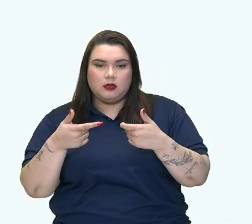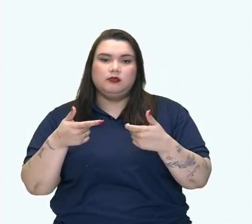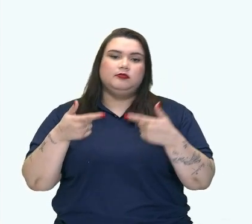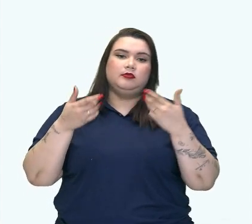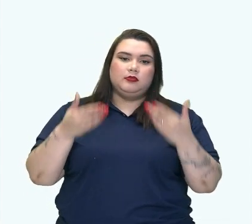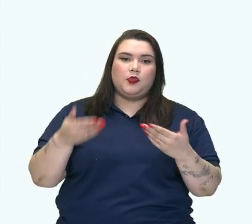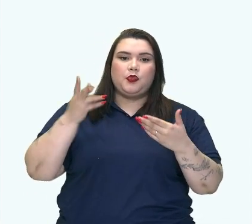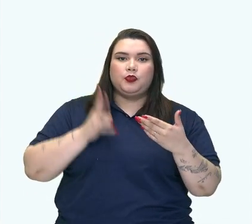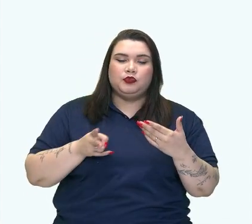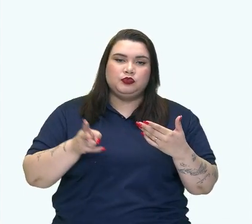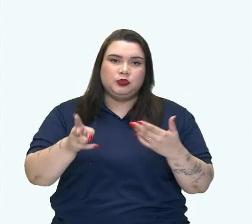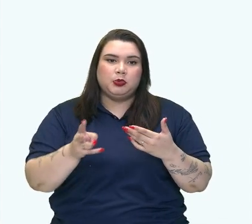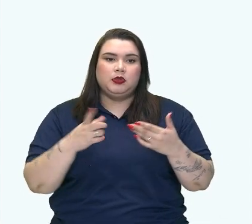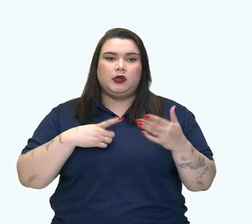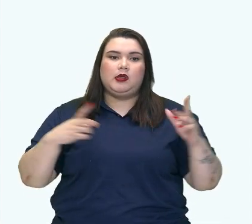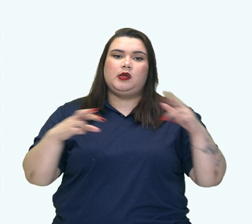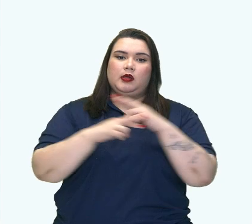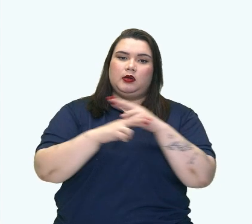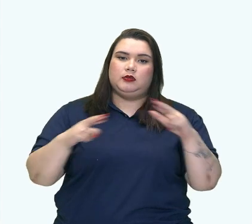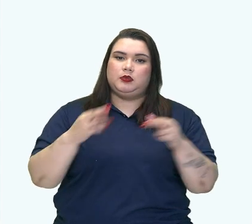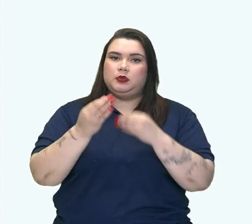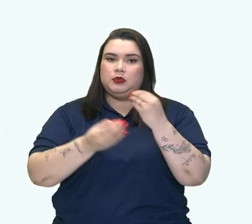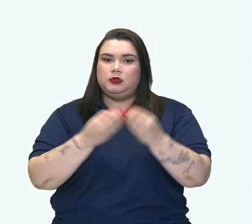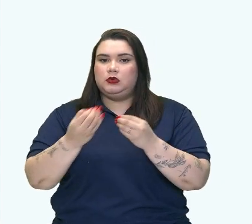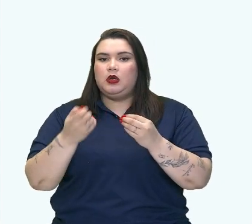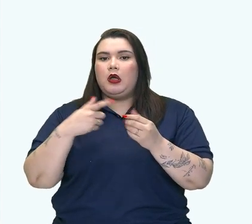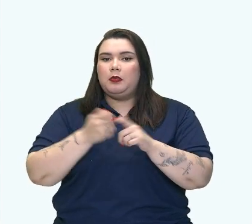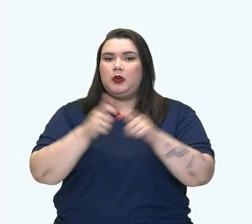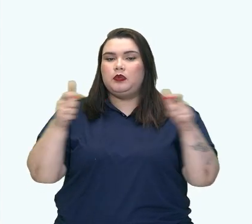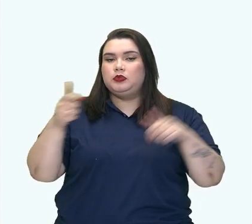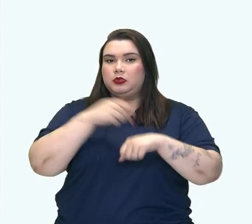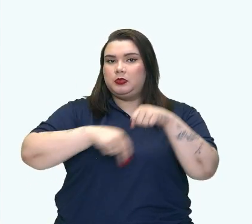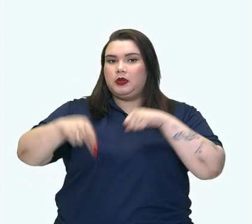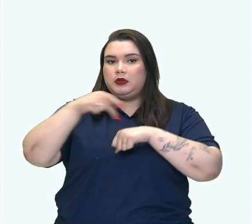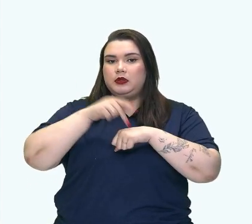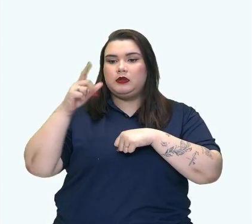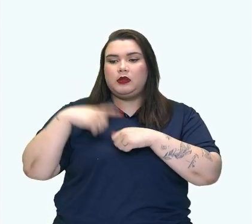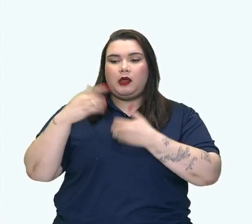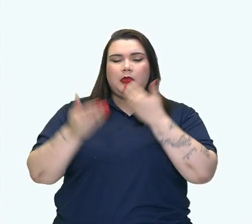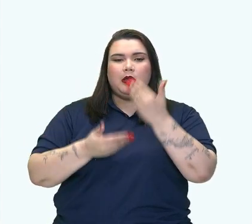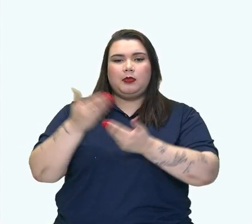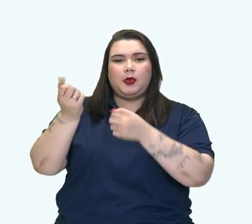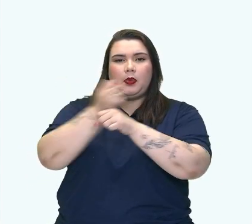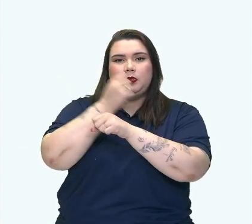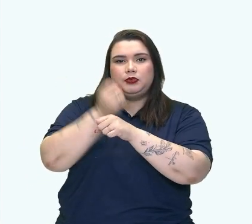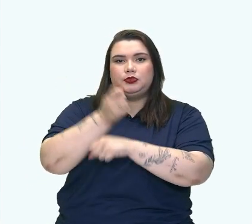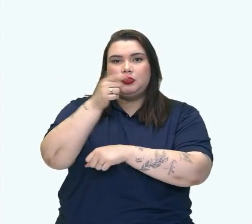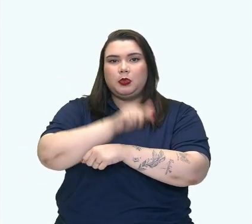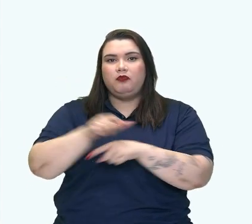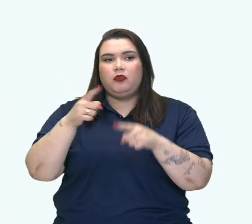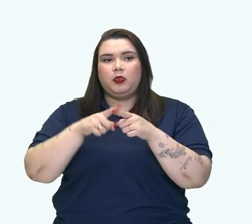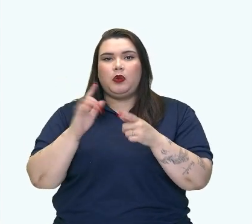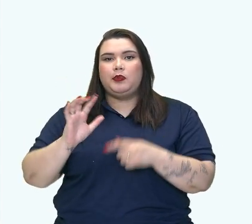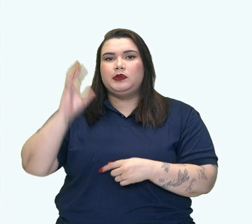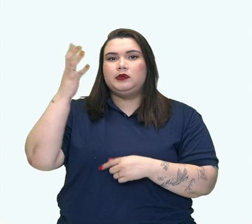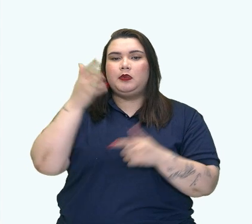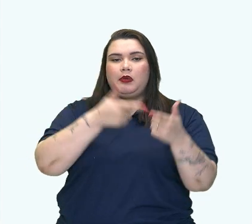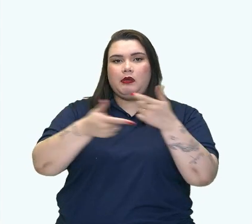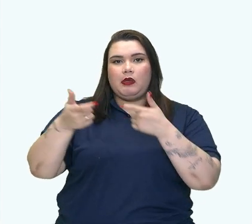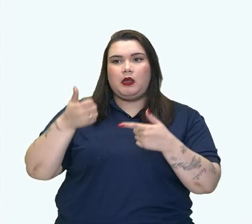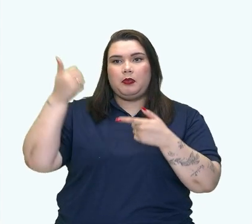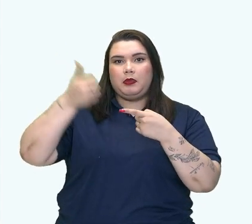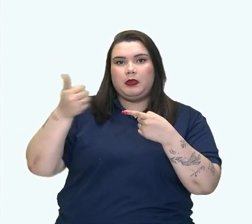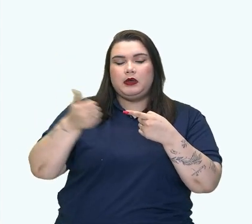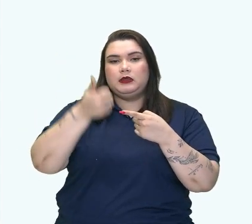constantes. Isso tem a ver com incerteza, enquanto muitos países ainda estão se reconstruindo das duas guerras, a Primeira Guerra Mundial e a Segunda Guerra